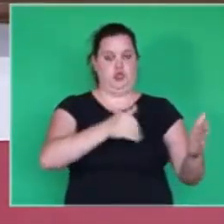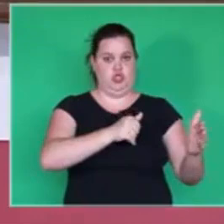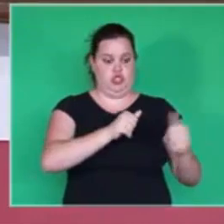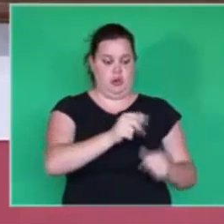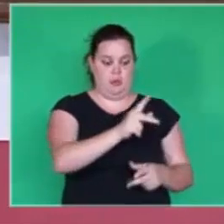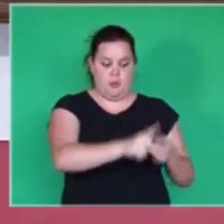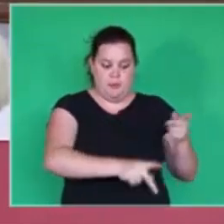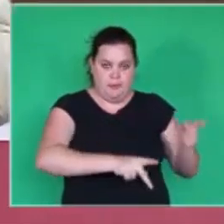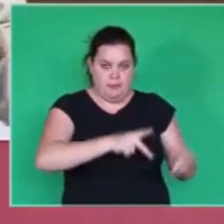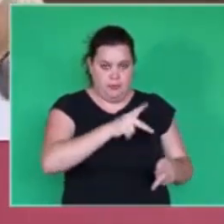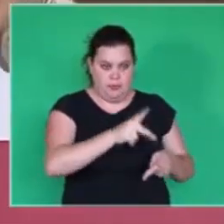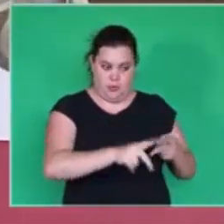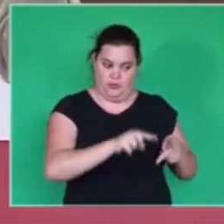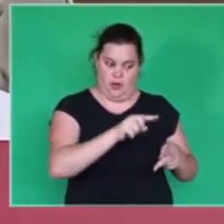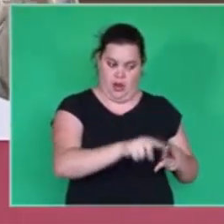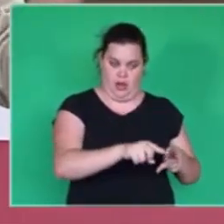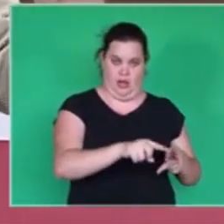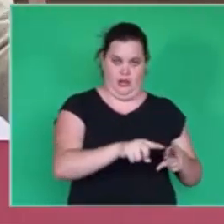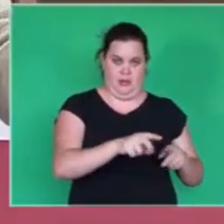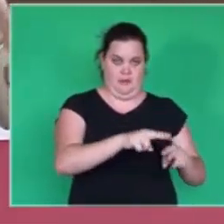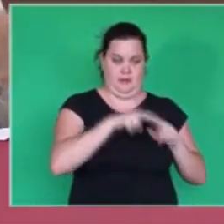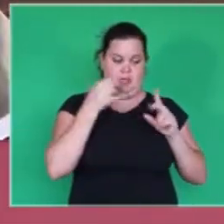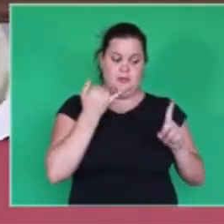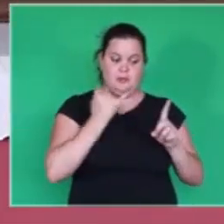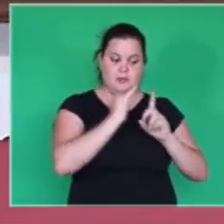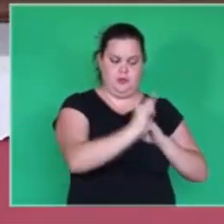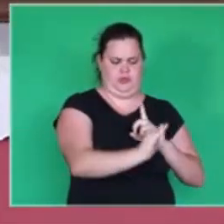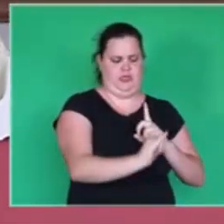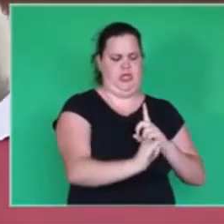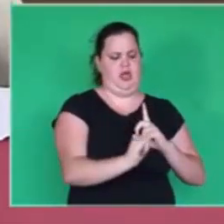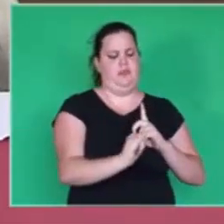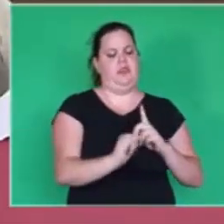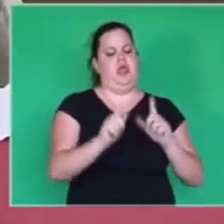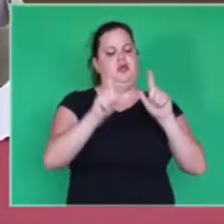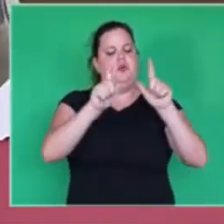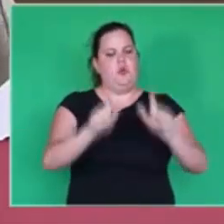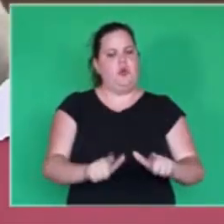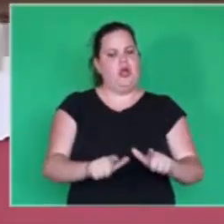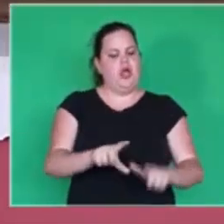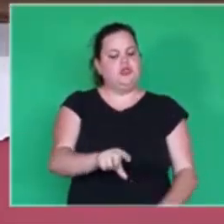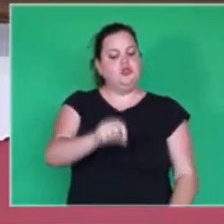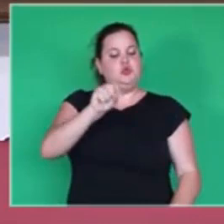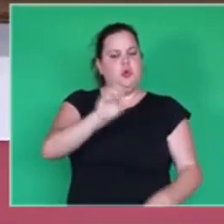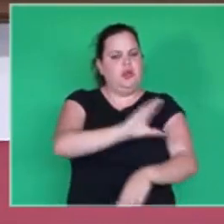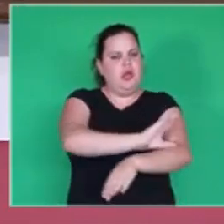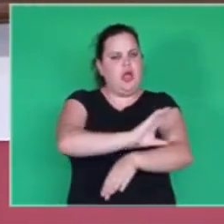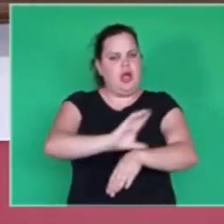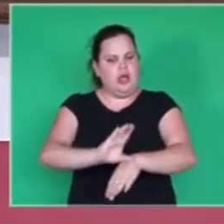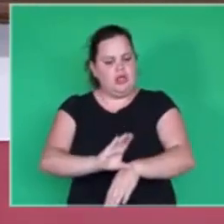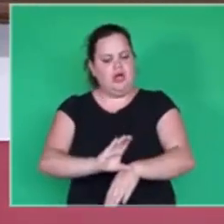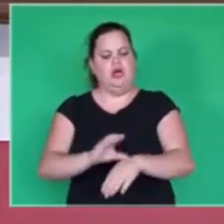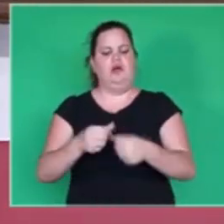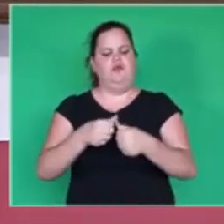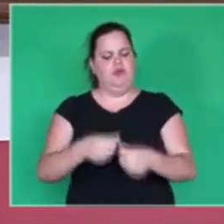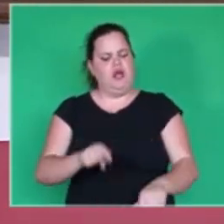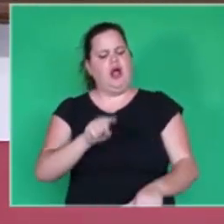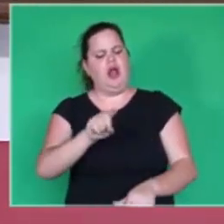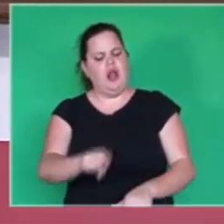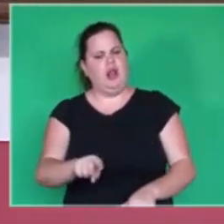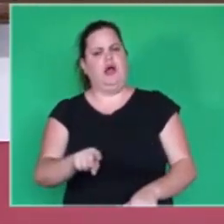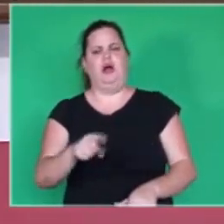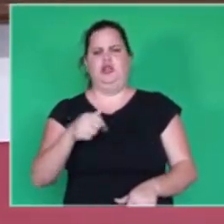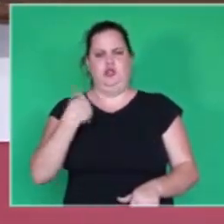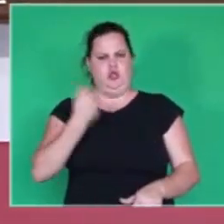lugar que devia viver esse povo, a terra de Canaã. Então, foi fazendo tudo aquilo que nós já conhecemos bem no